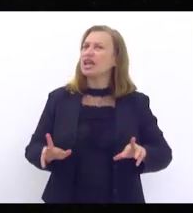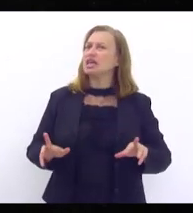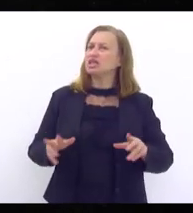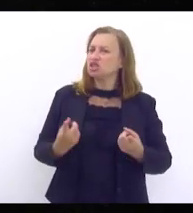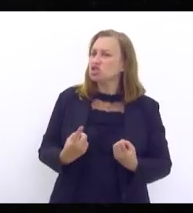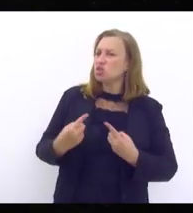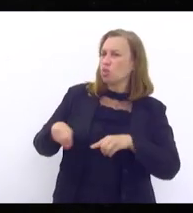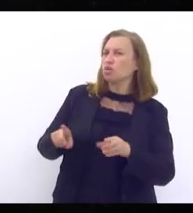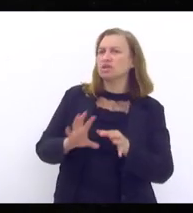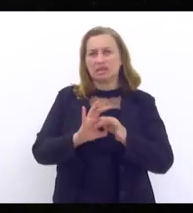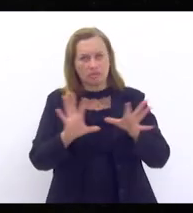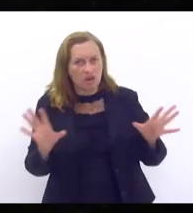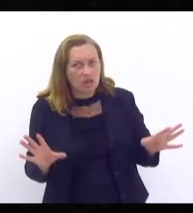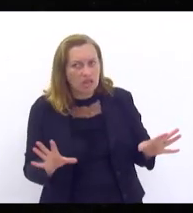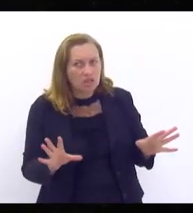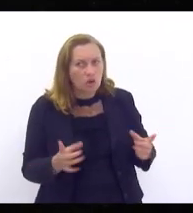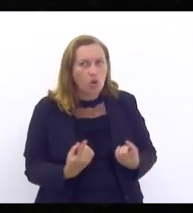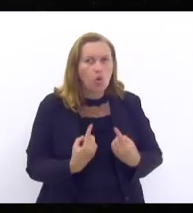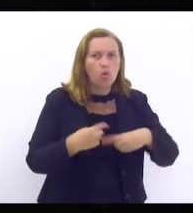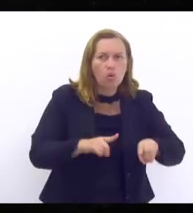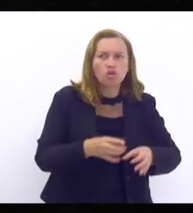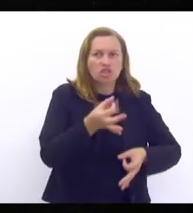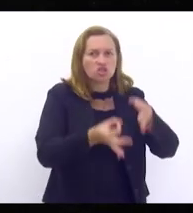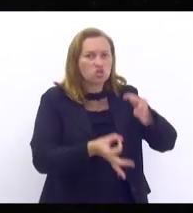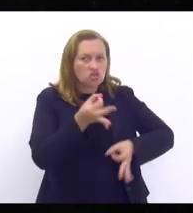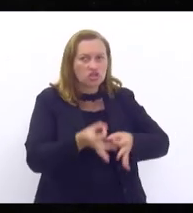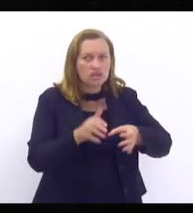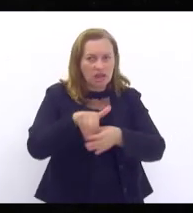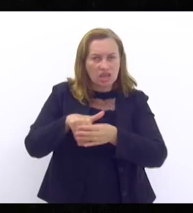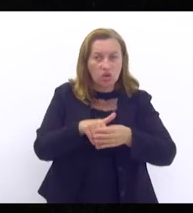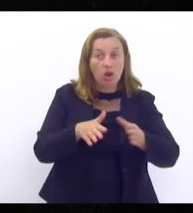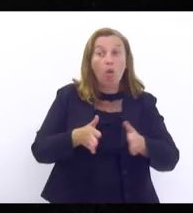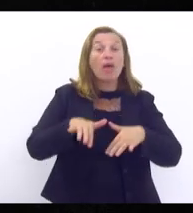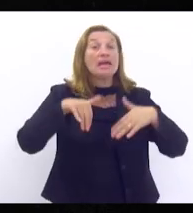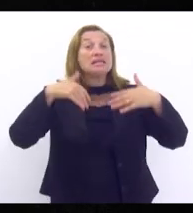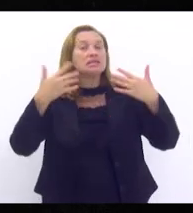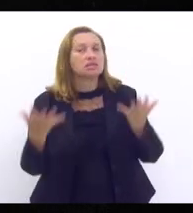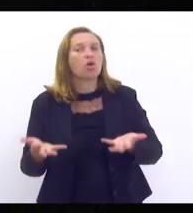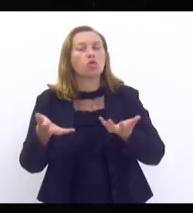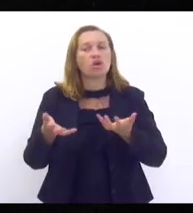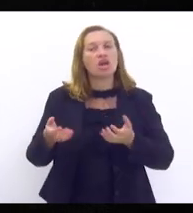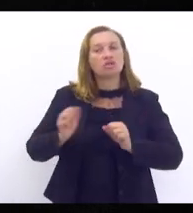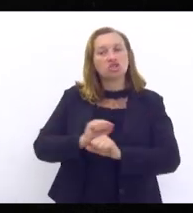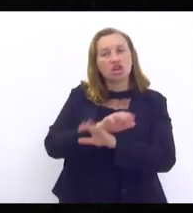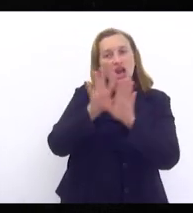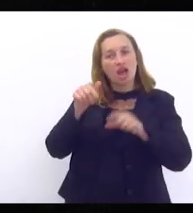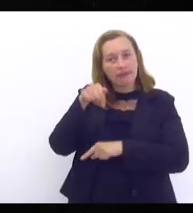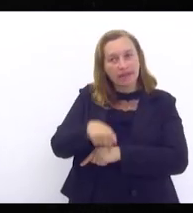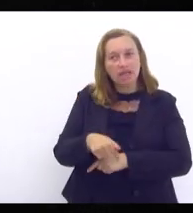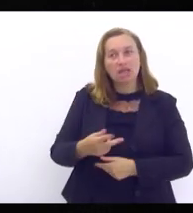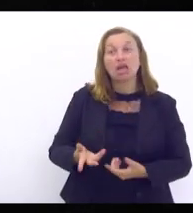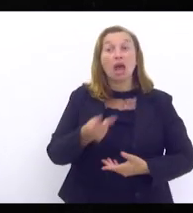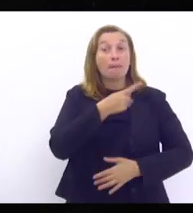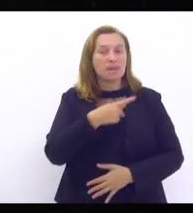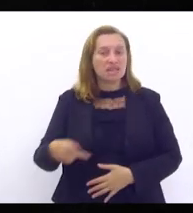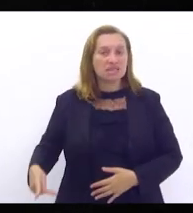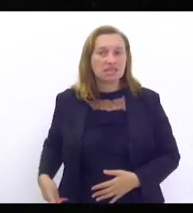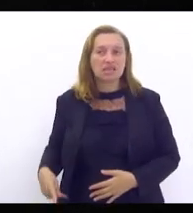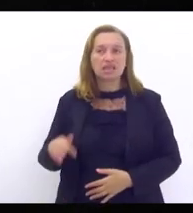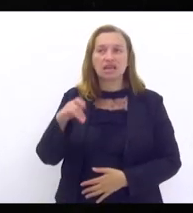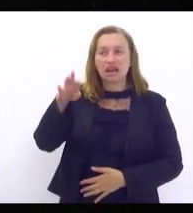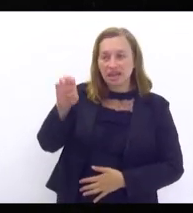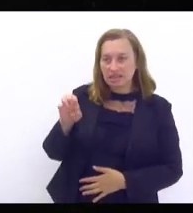atacar a democracia ou de atacar a justiça eleitoral. Então, quero deixar claro que a presidenta